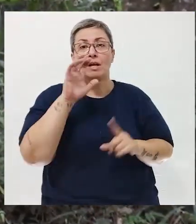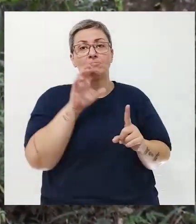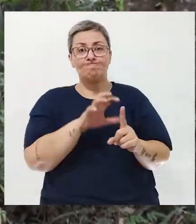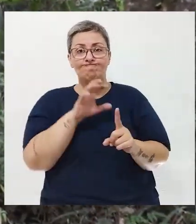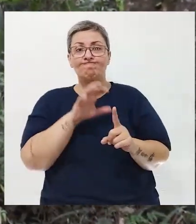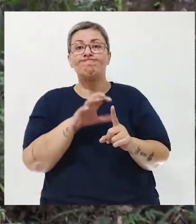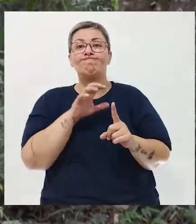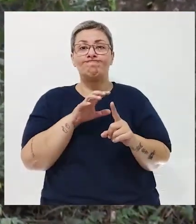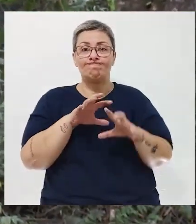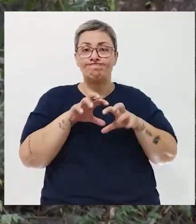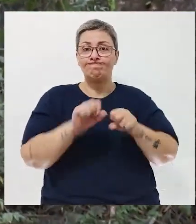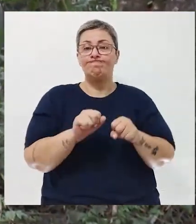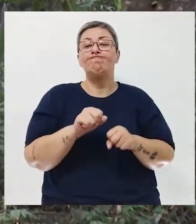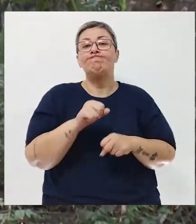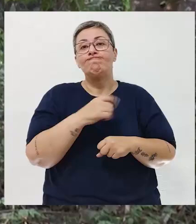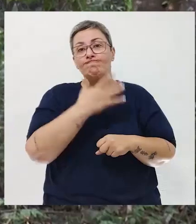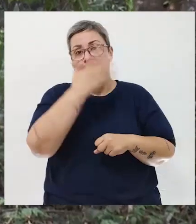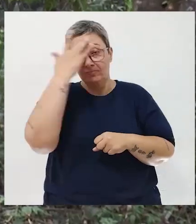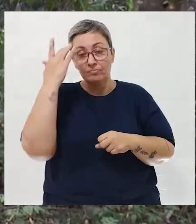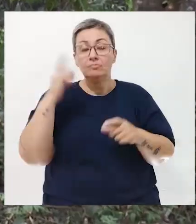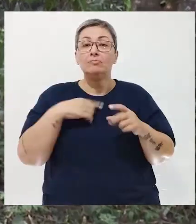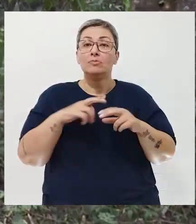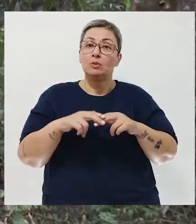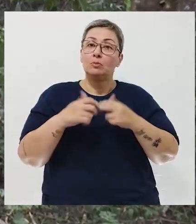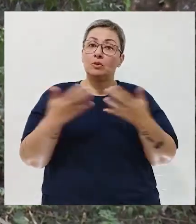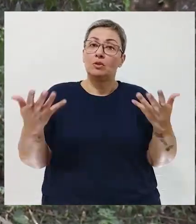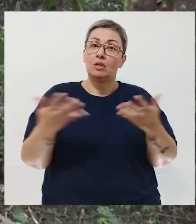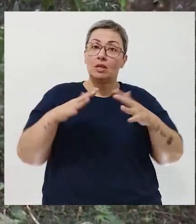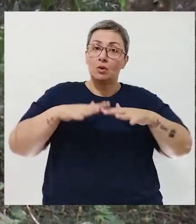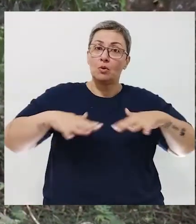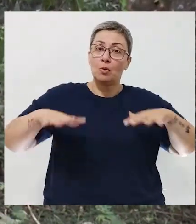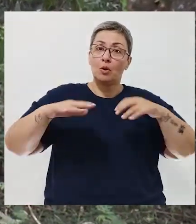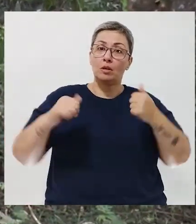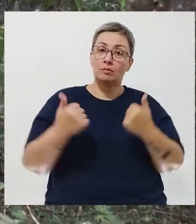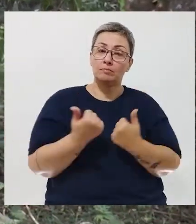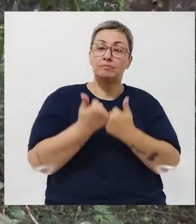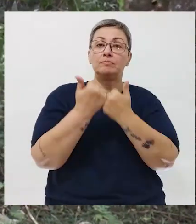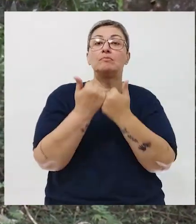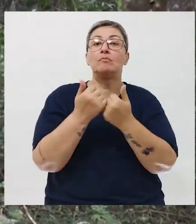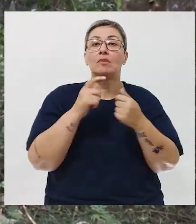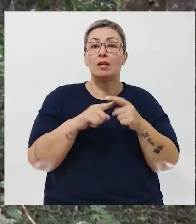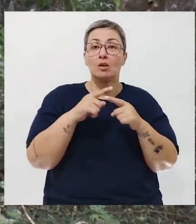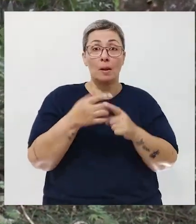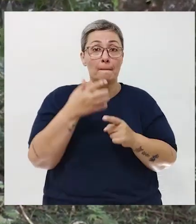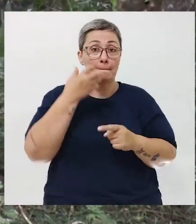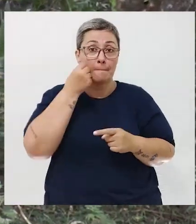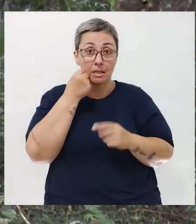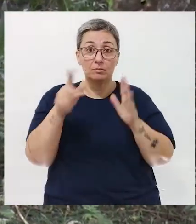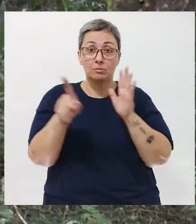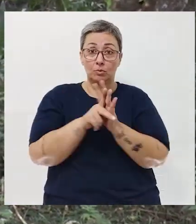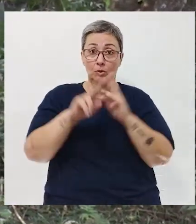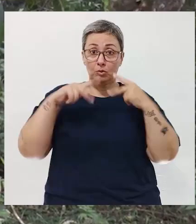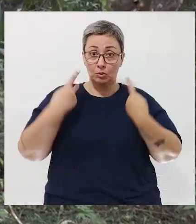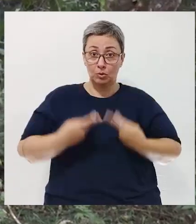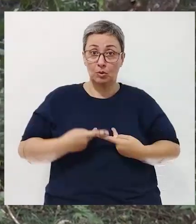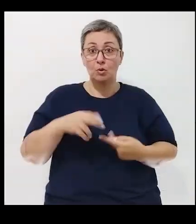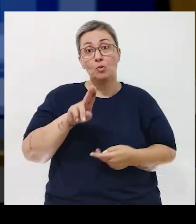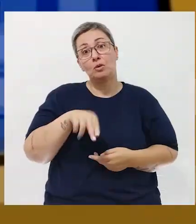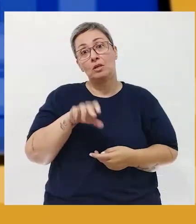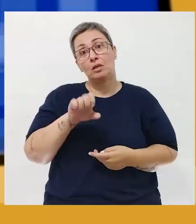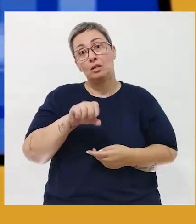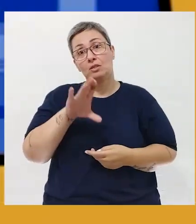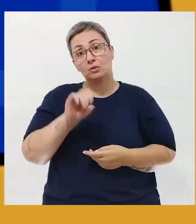mais afetados pela intervenção humana. Por isso, é hoje uma unidade de conservação e tombado como patrimônio da humanidade pela